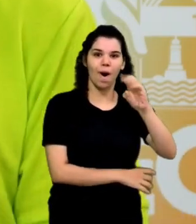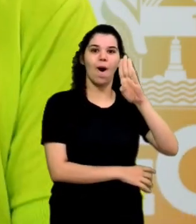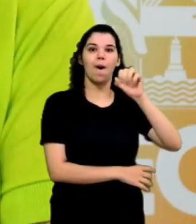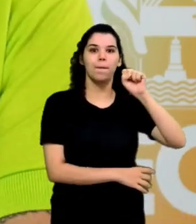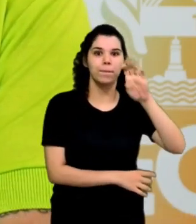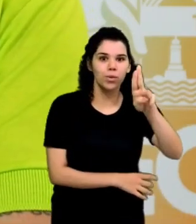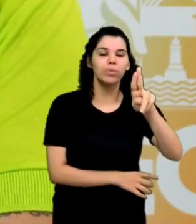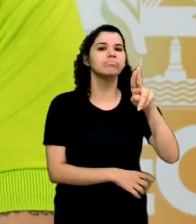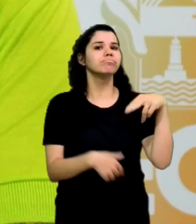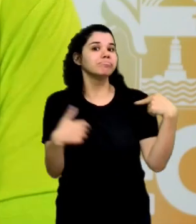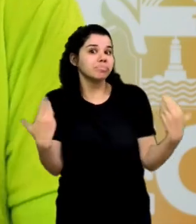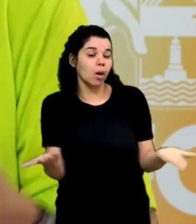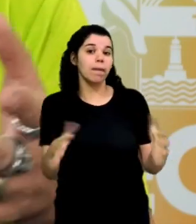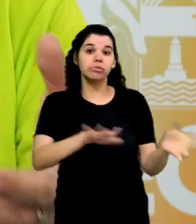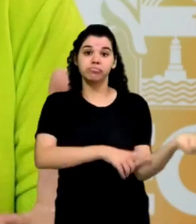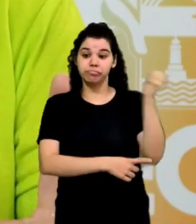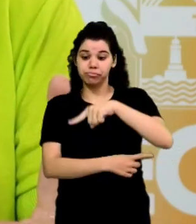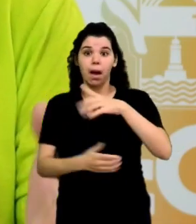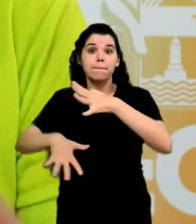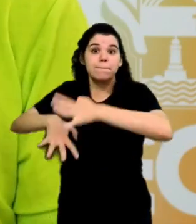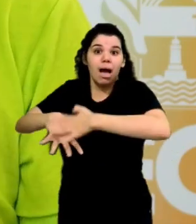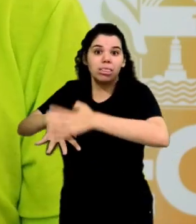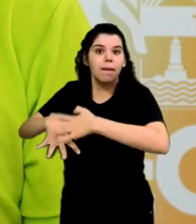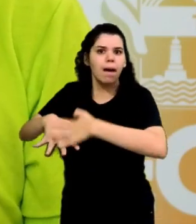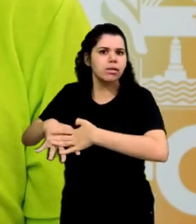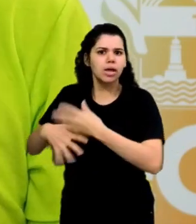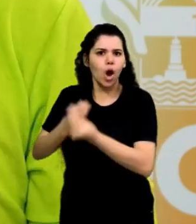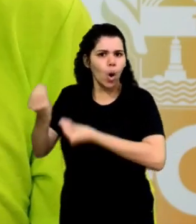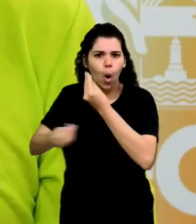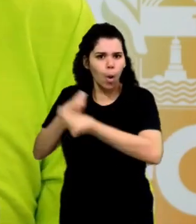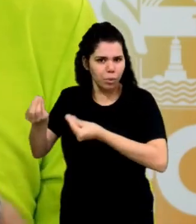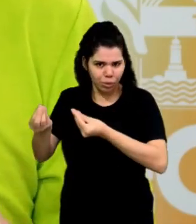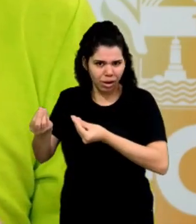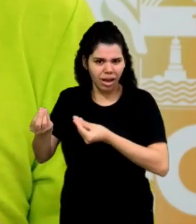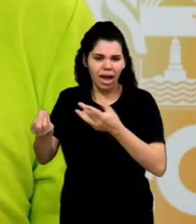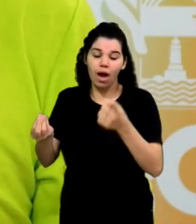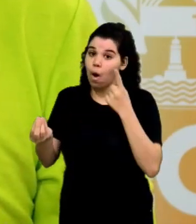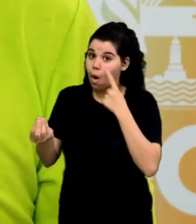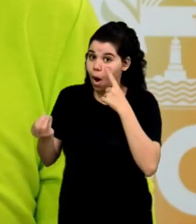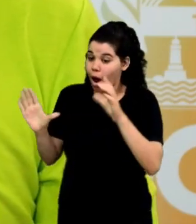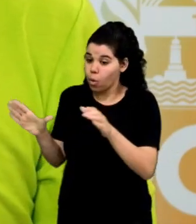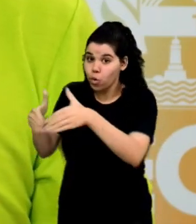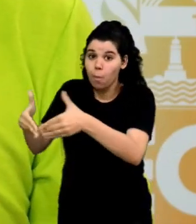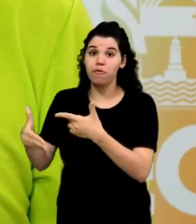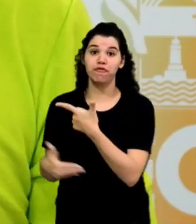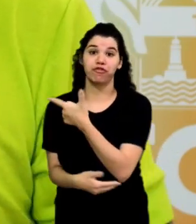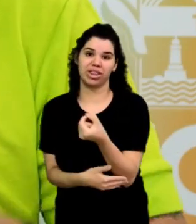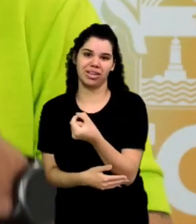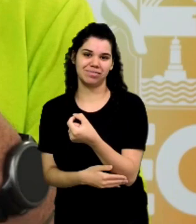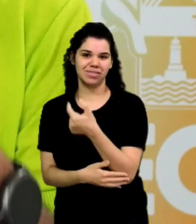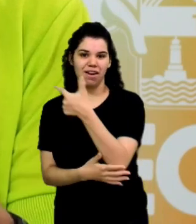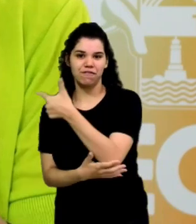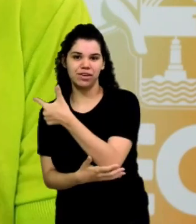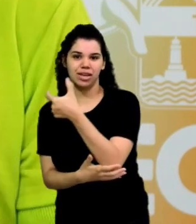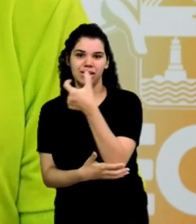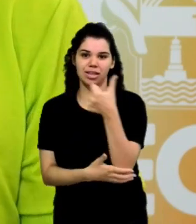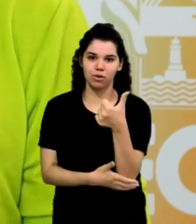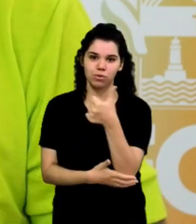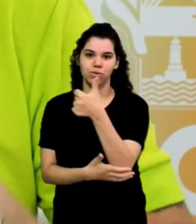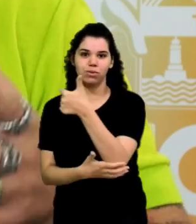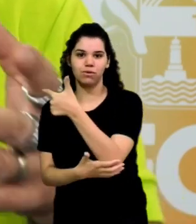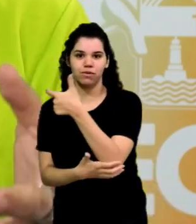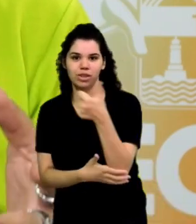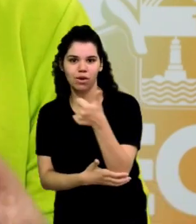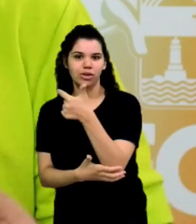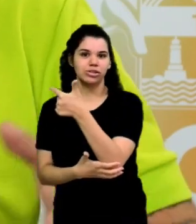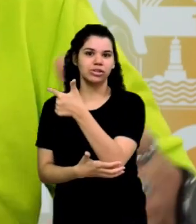Bu. No caso da matemática, essa família seria, por exemplo, vê aí a família do 20. Seria 20, 21,